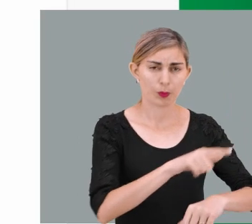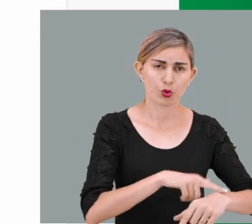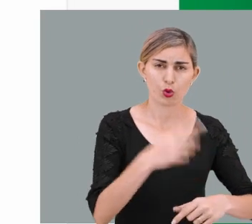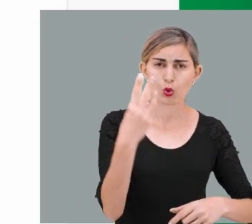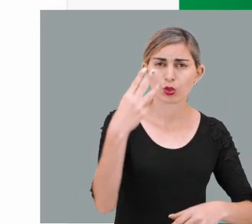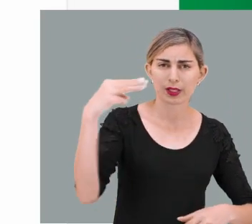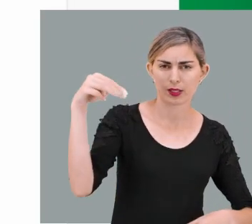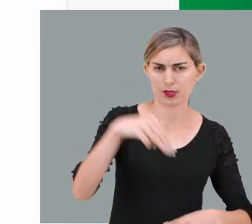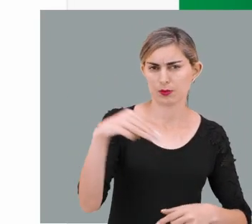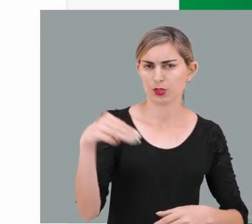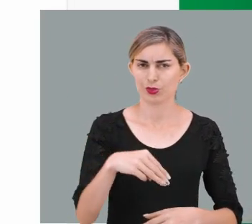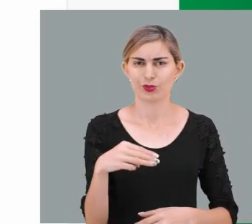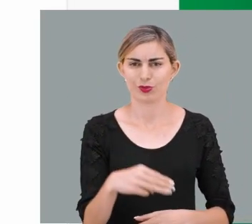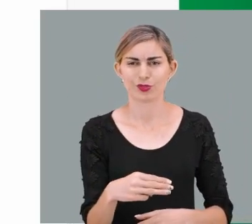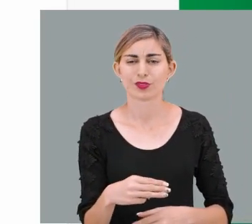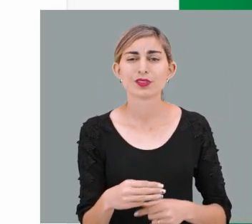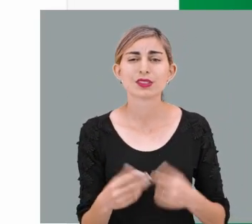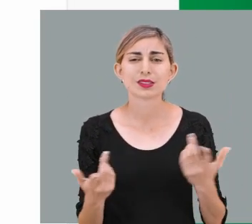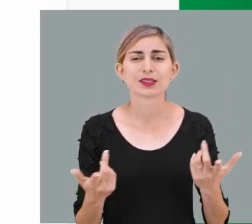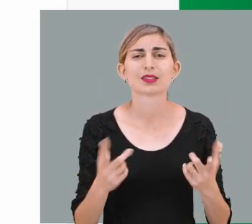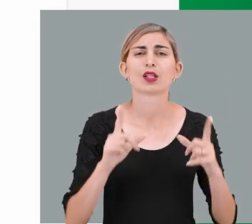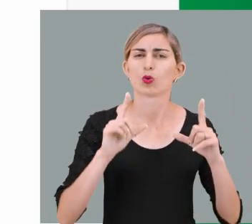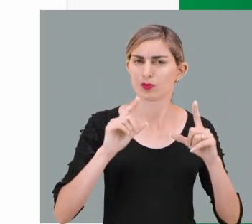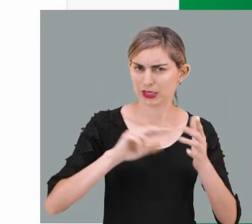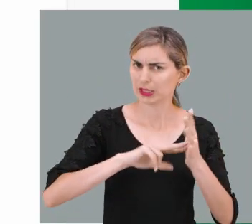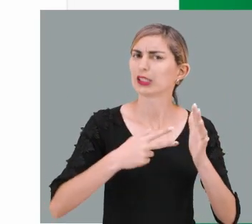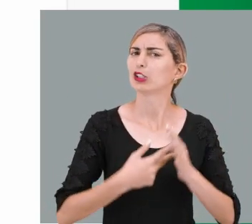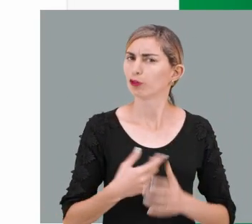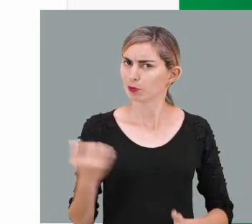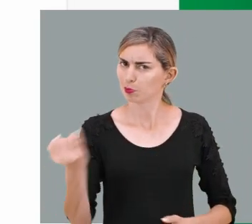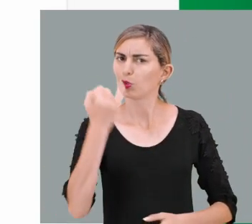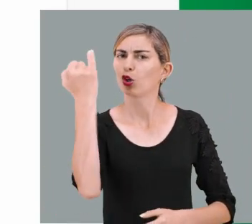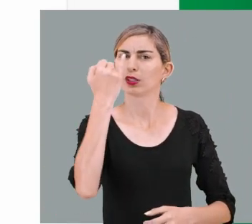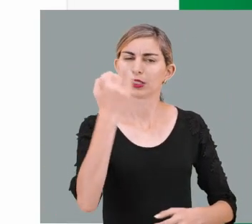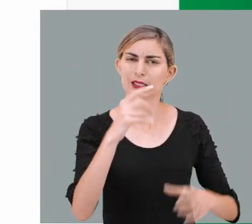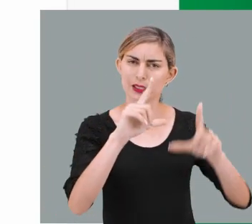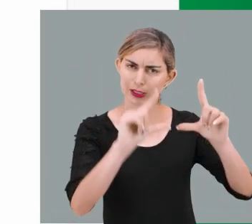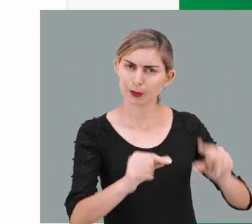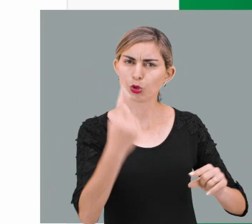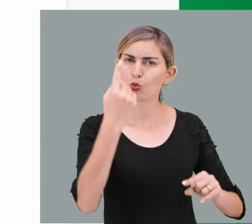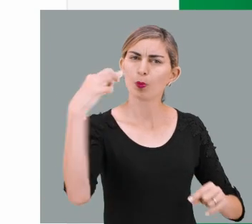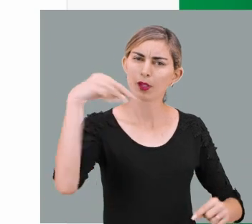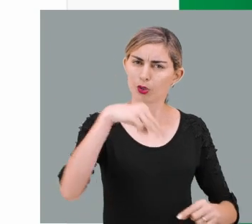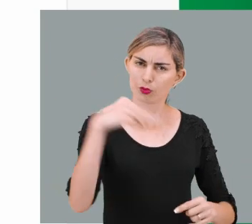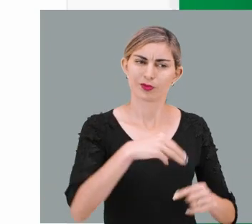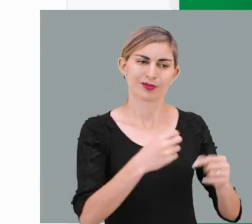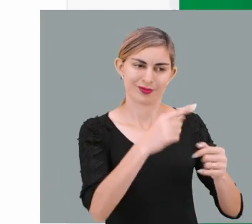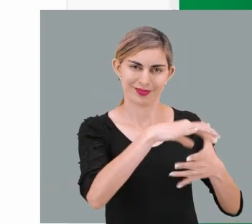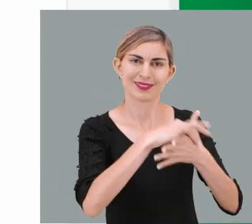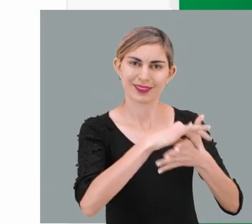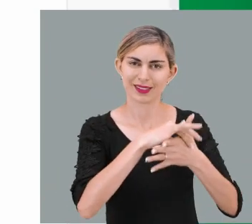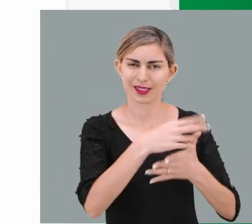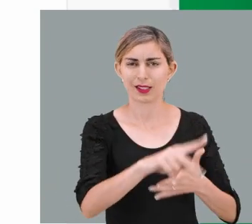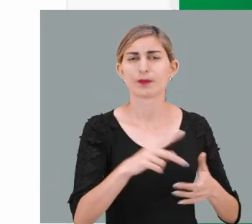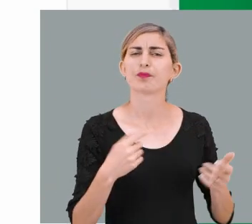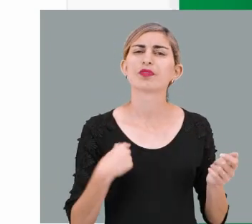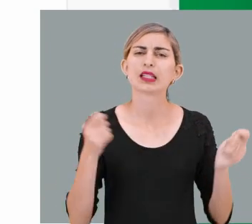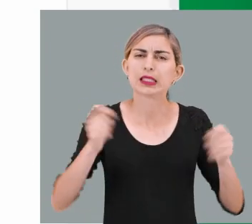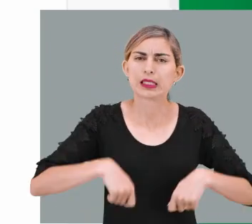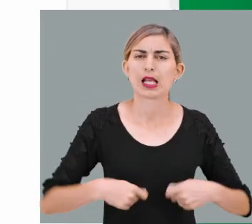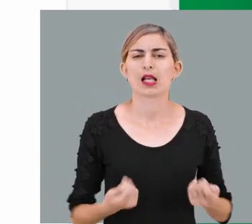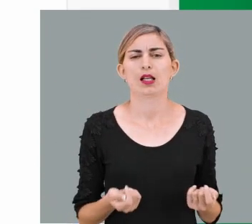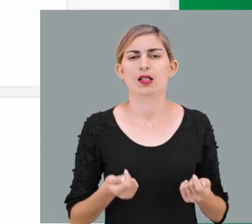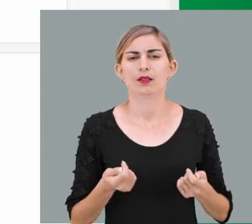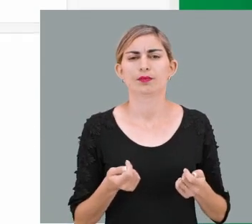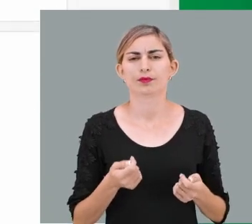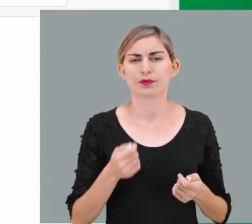de produção para 3 minutos. Então, é uma redução significativa, de 4 para 3 minutos. Sendo assim,